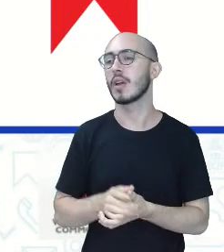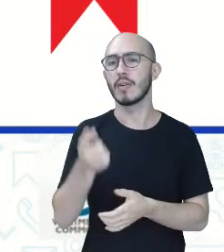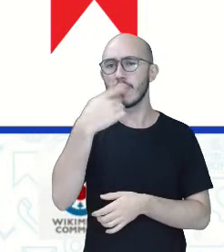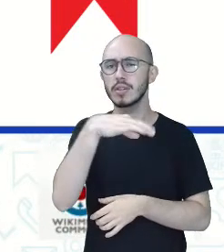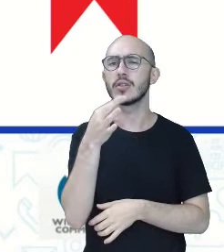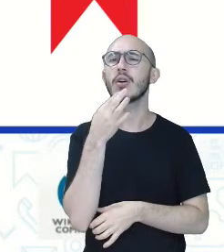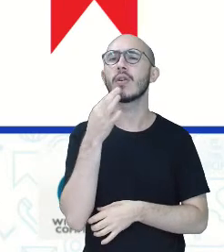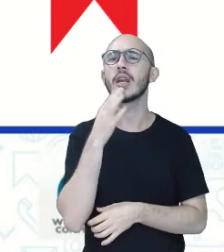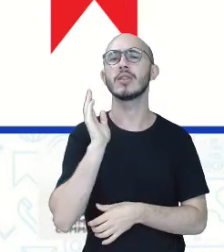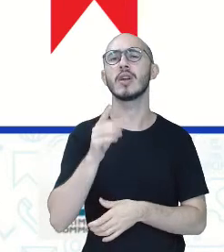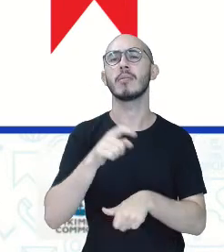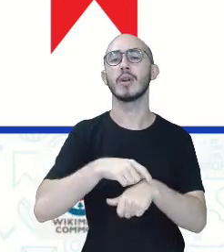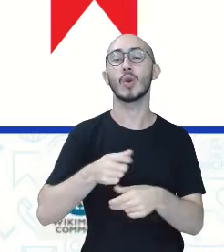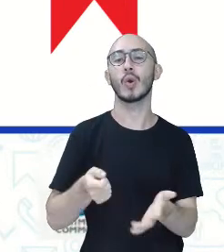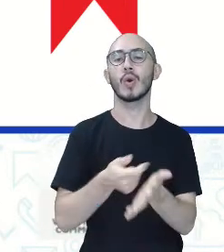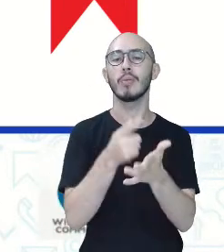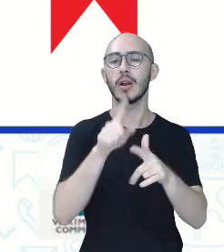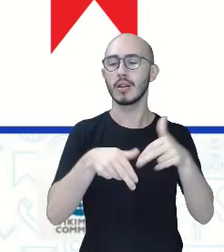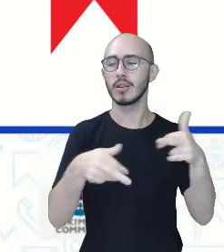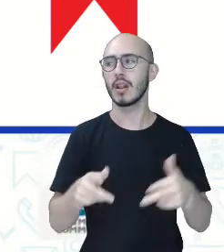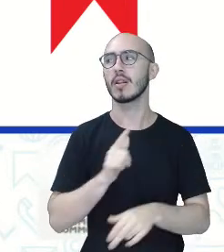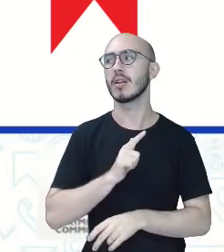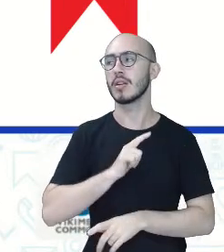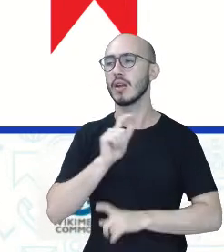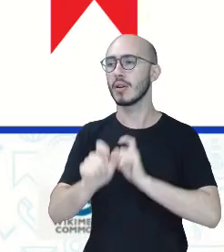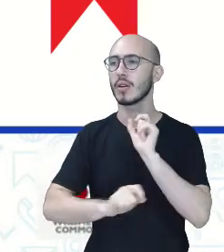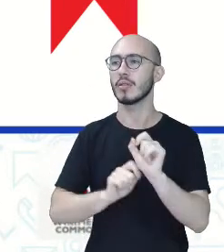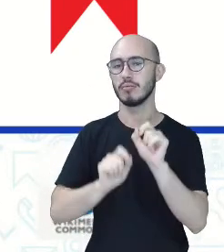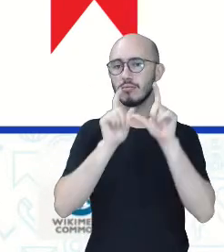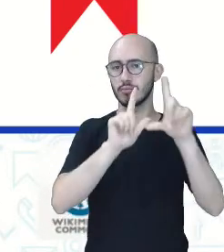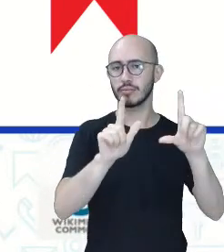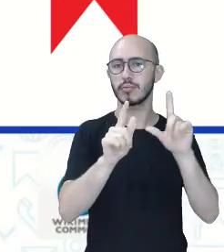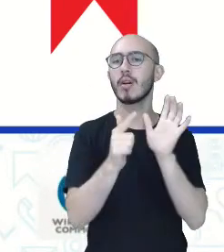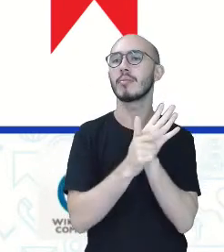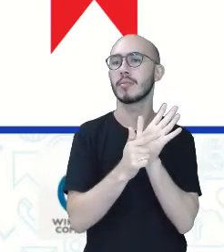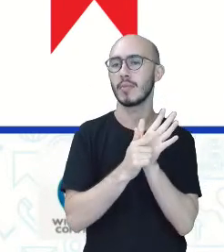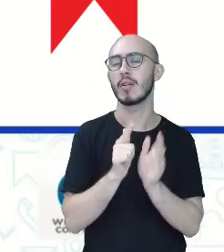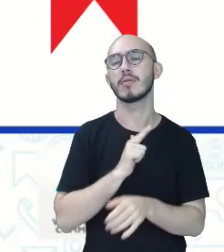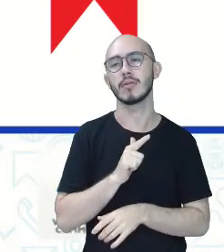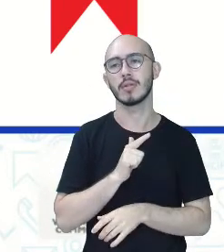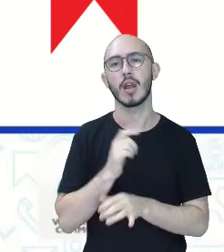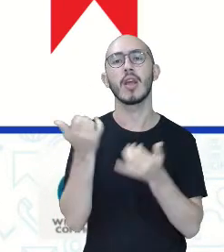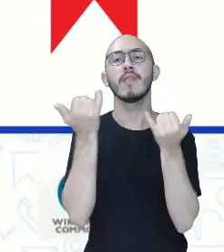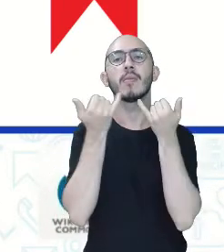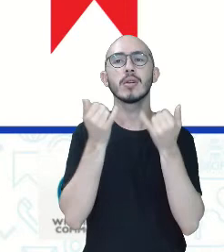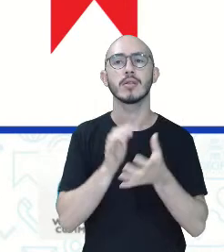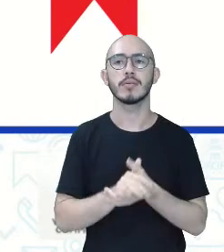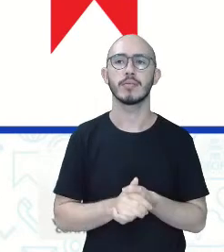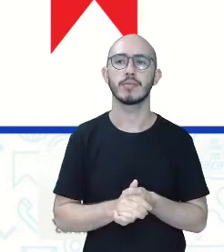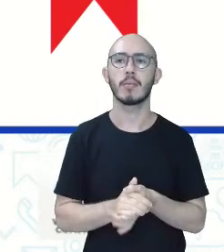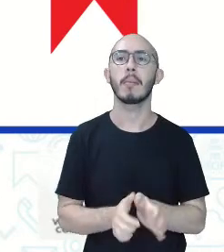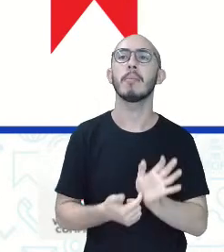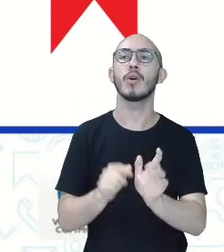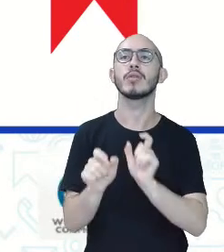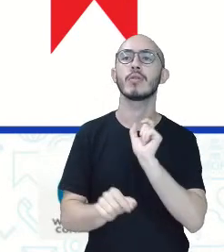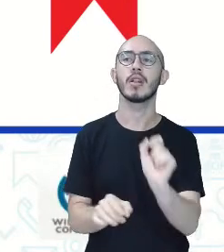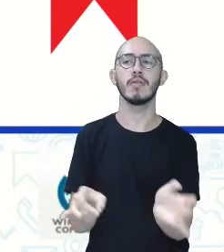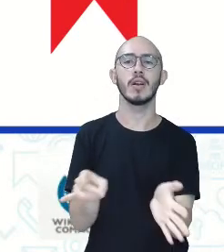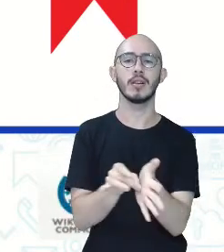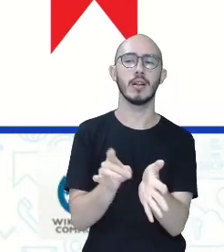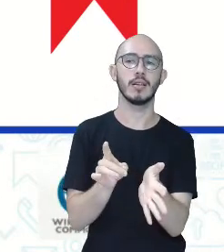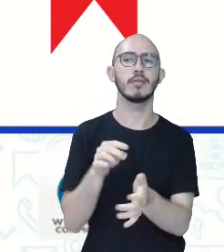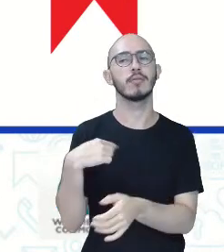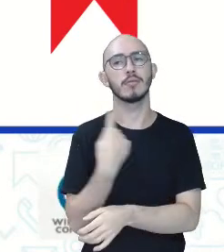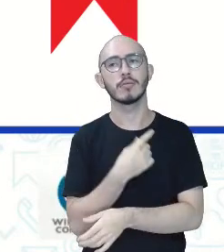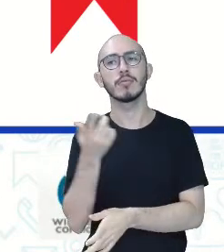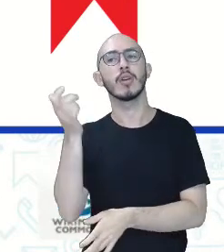ao comprar um eletrodoméstico, ele tem essa etiqueta. Então, ele vai indicar realmente o que gasta